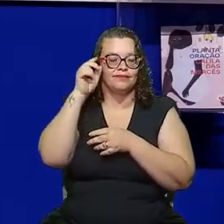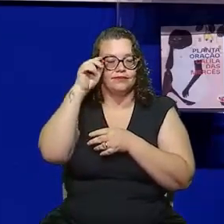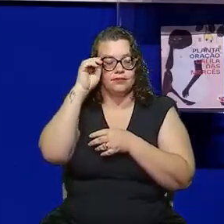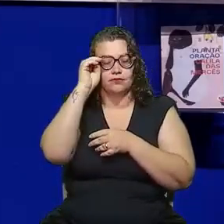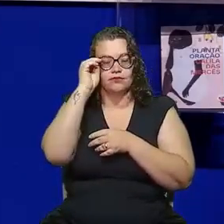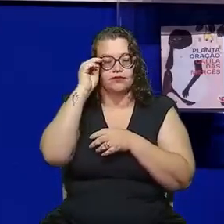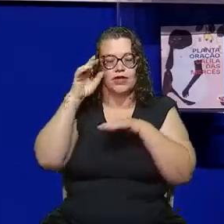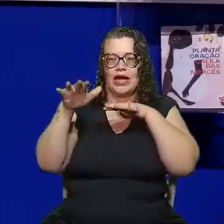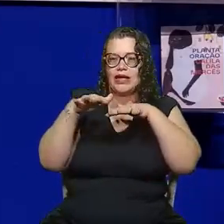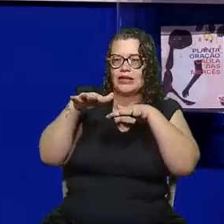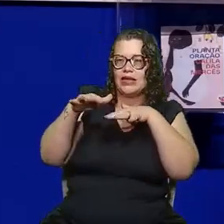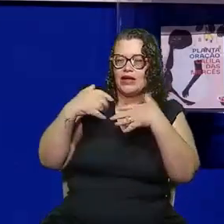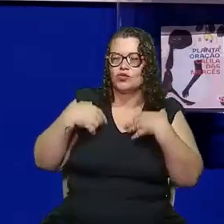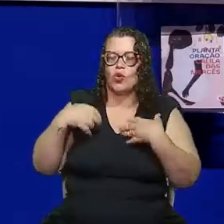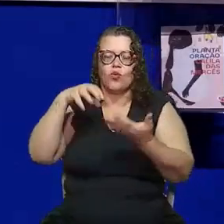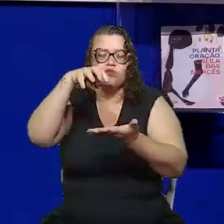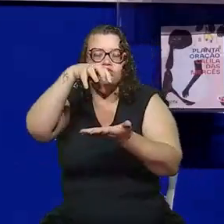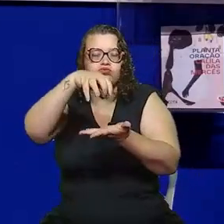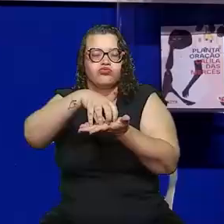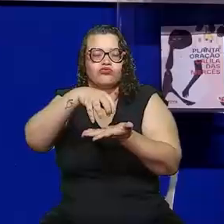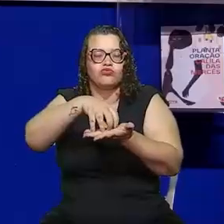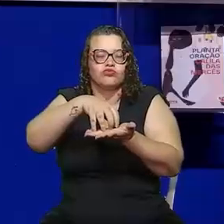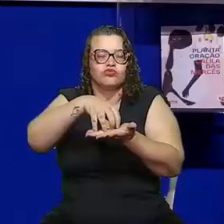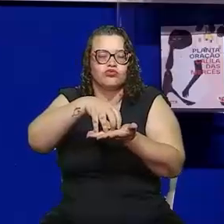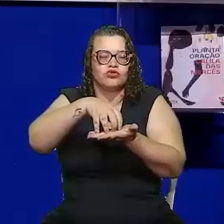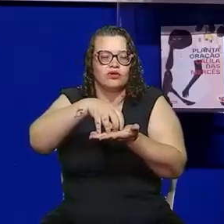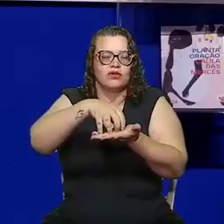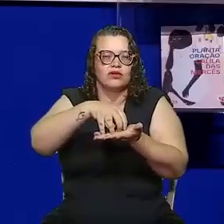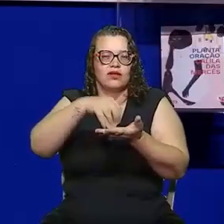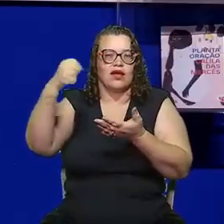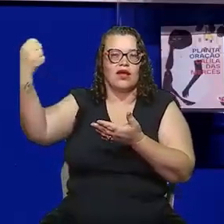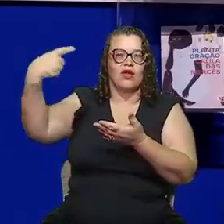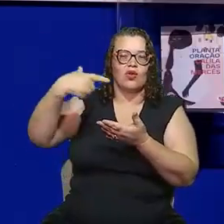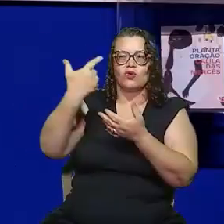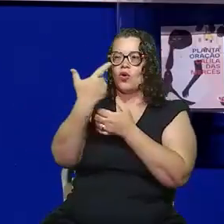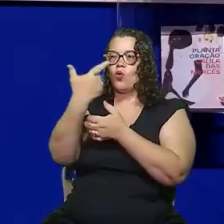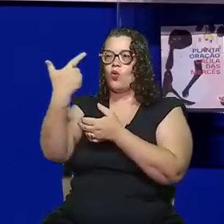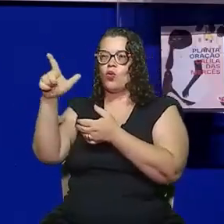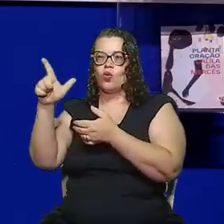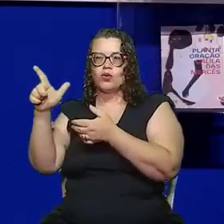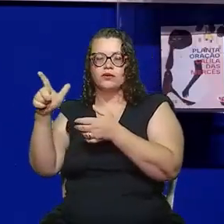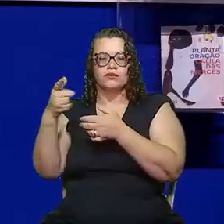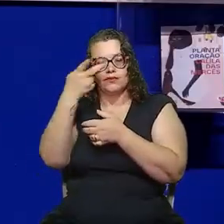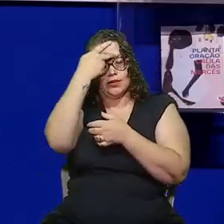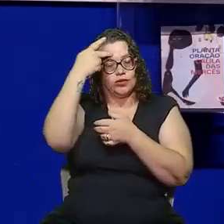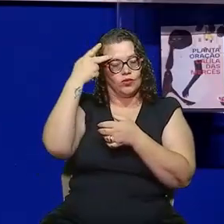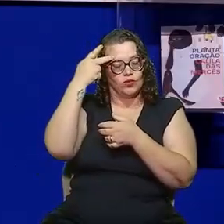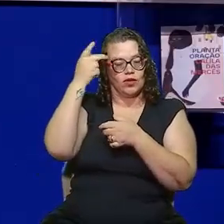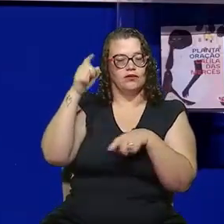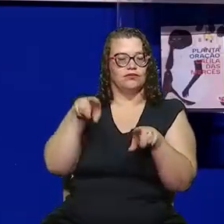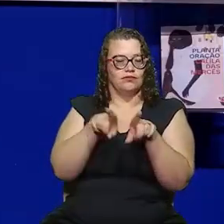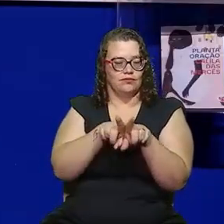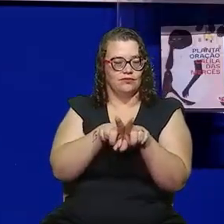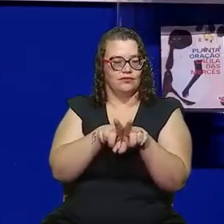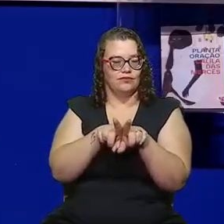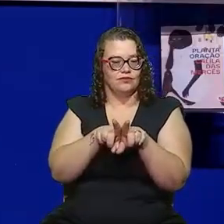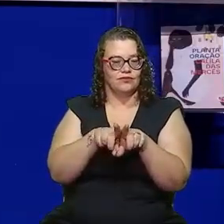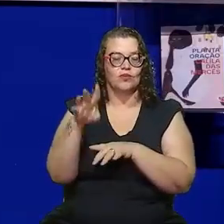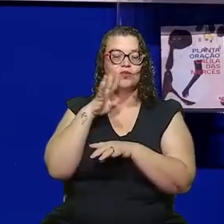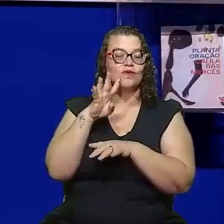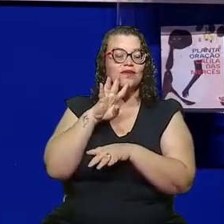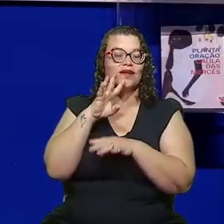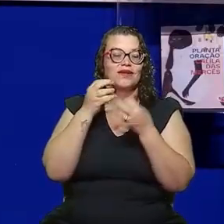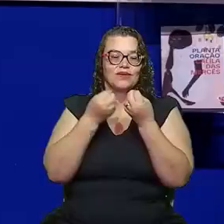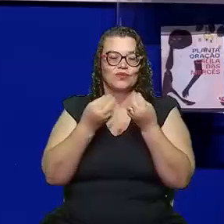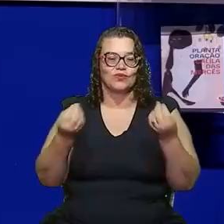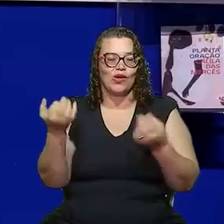do seu centro e se submeter à luz da outra pessoa, à regência da outra pessoa, né? E é muito legal, assim,